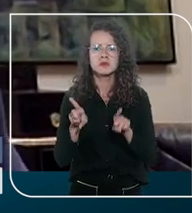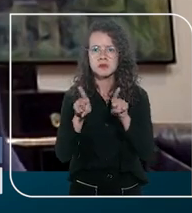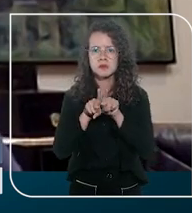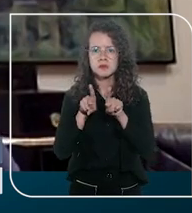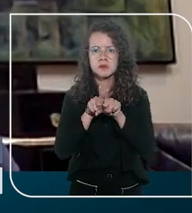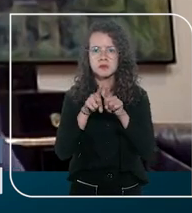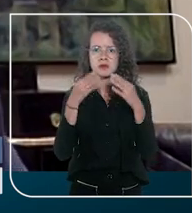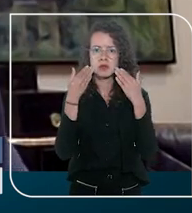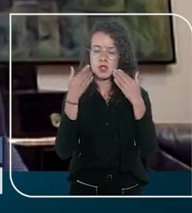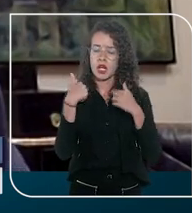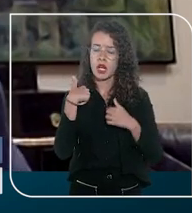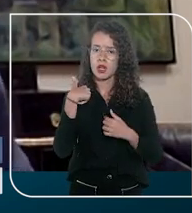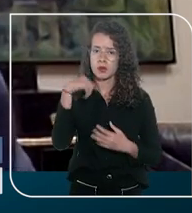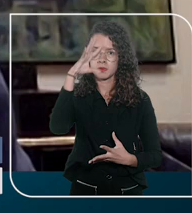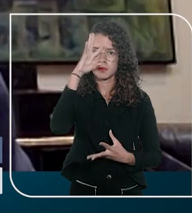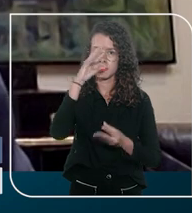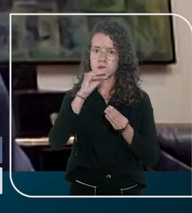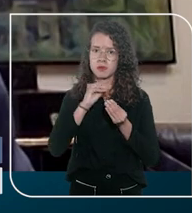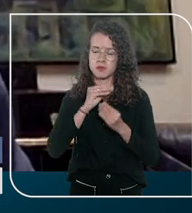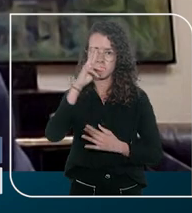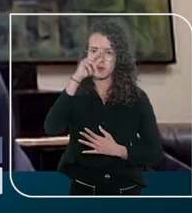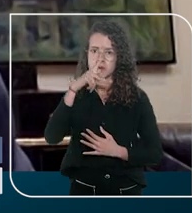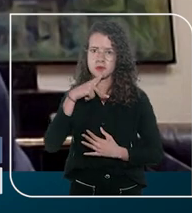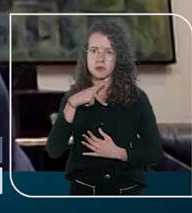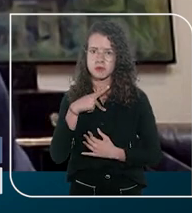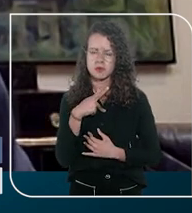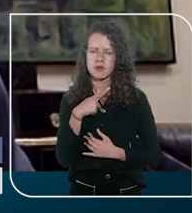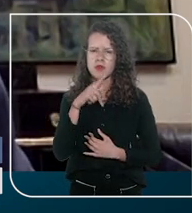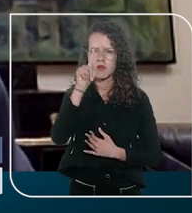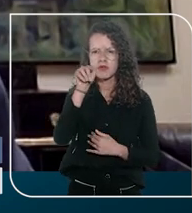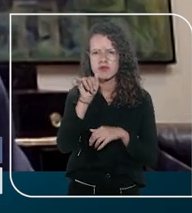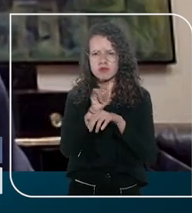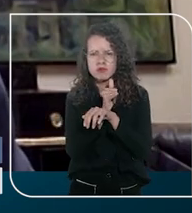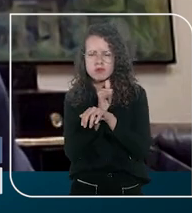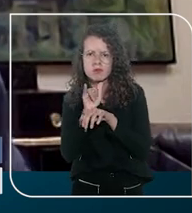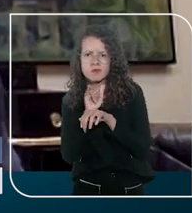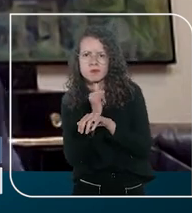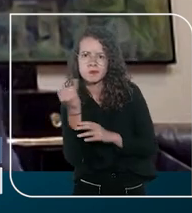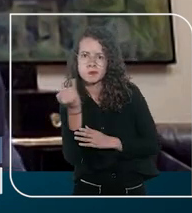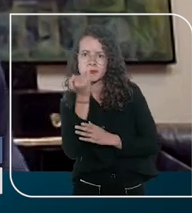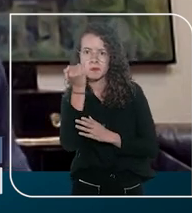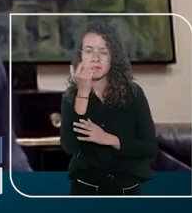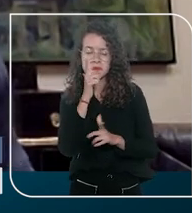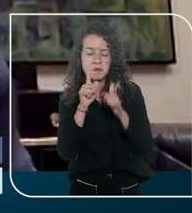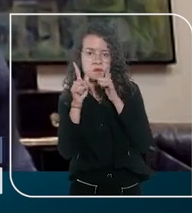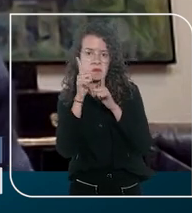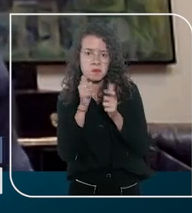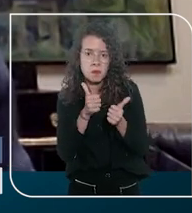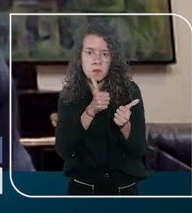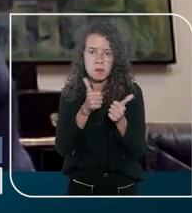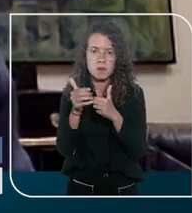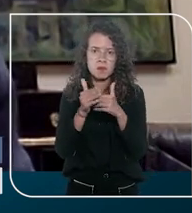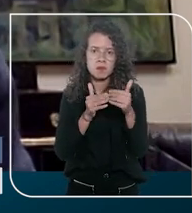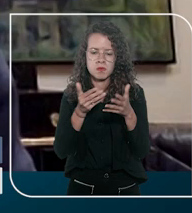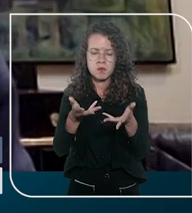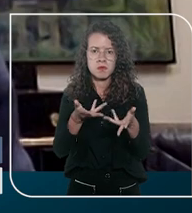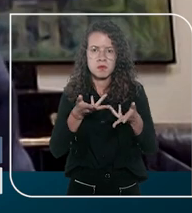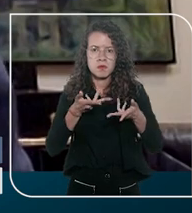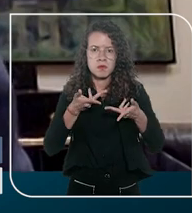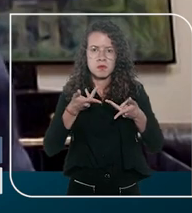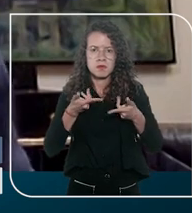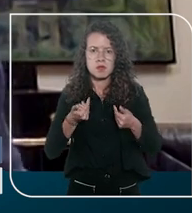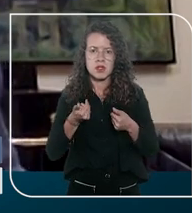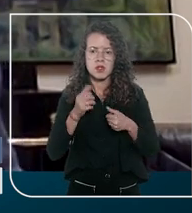apresenta, a meu ver, como uma estratégia bastante eficaz no que tange a demonstrar ao STJ, no